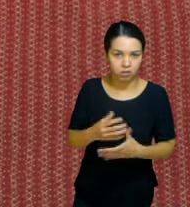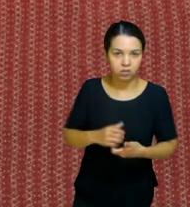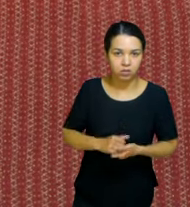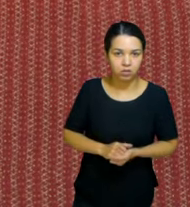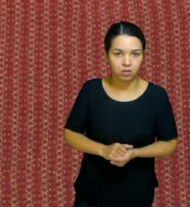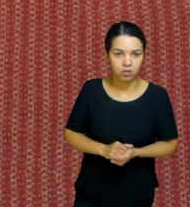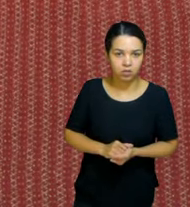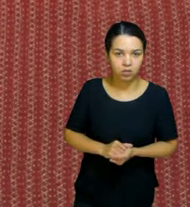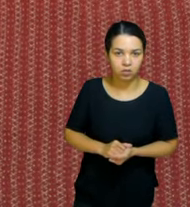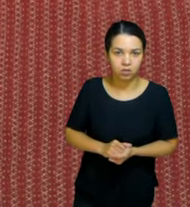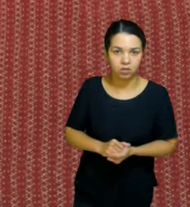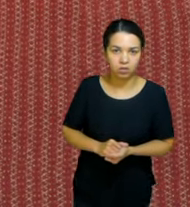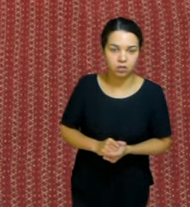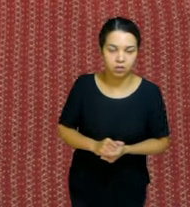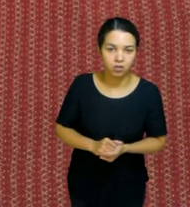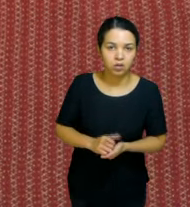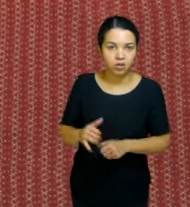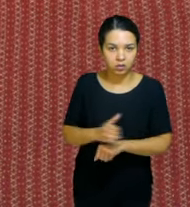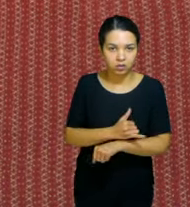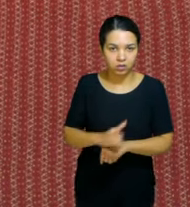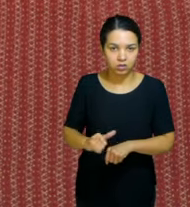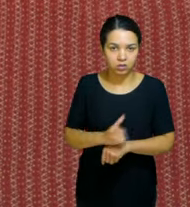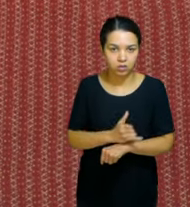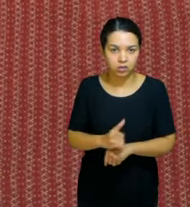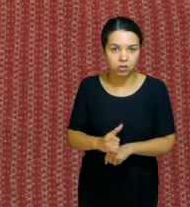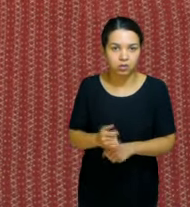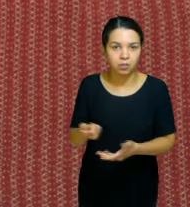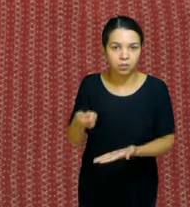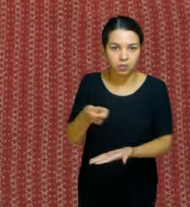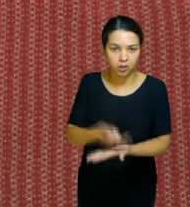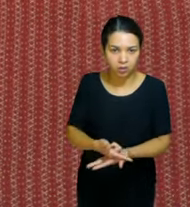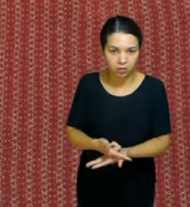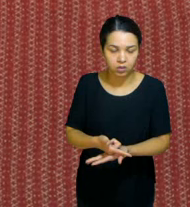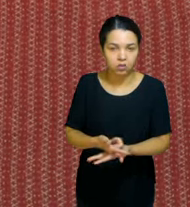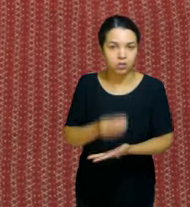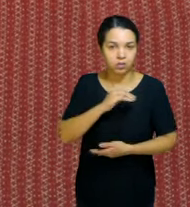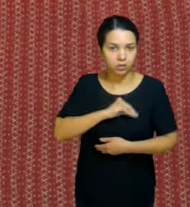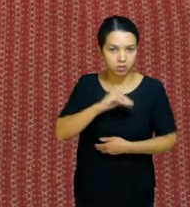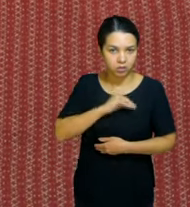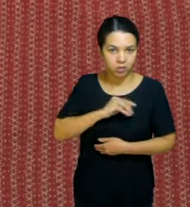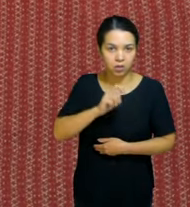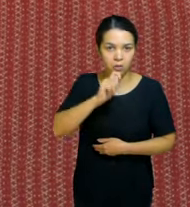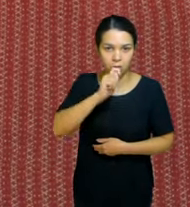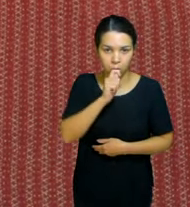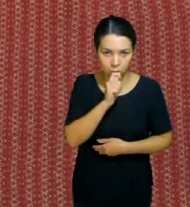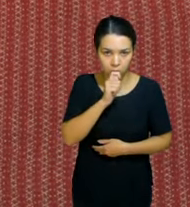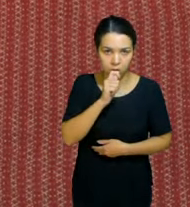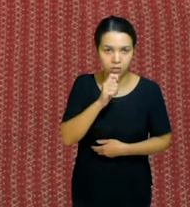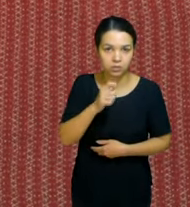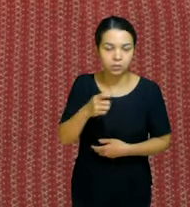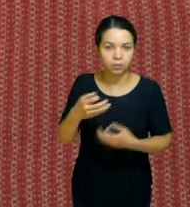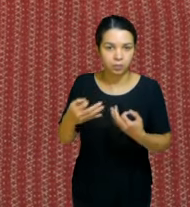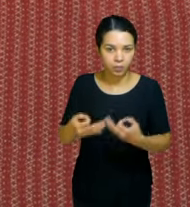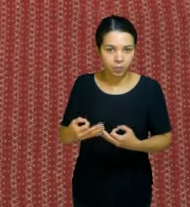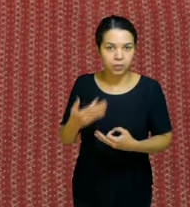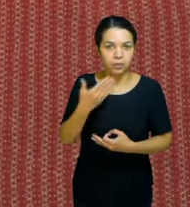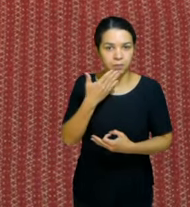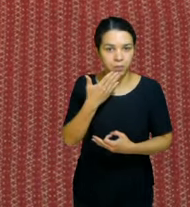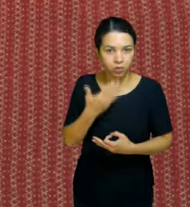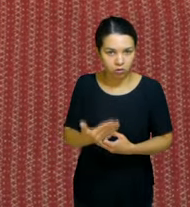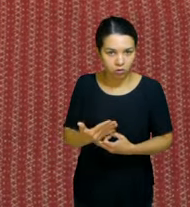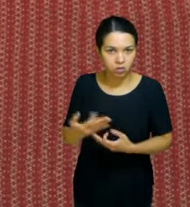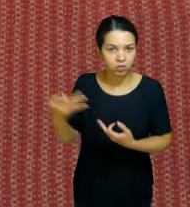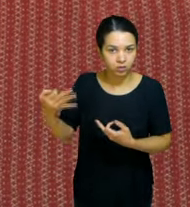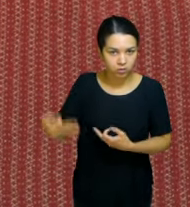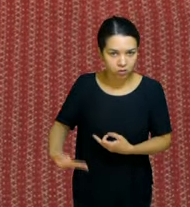lá, uma alternativa de pagamento e ressarcimento dos árbitros, que de forma legítima fizeram o seu pedido aqui, a gente